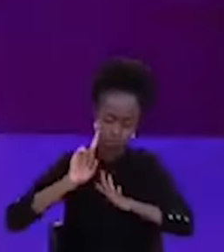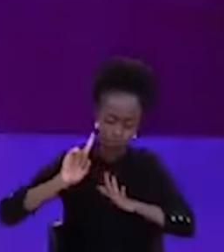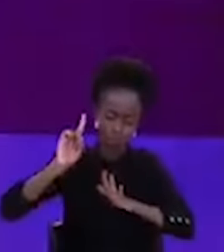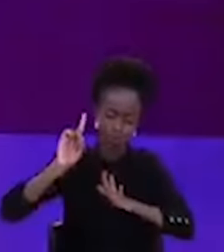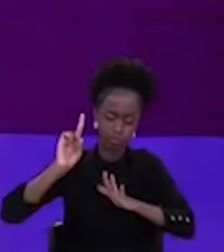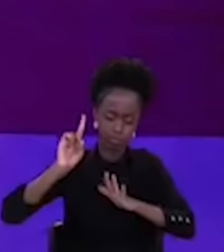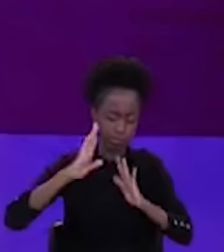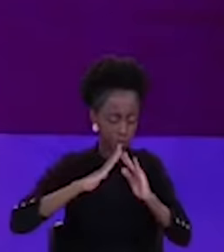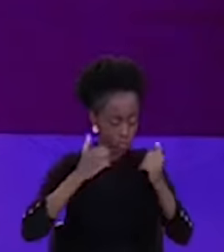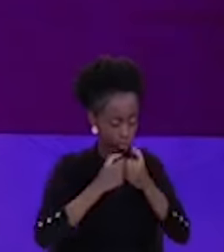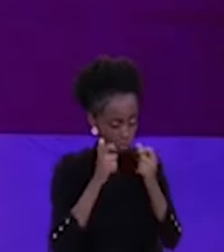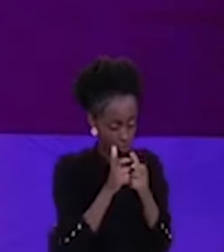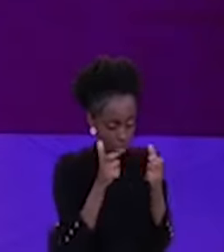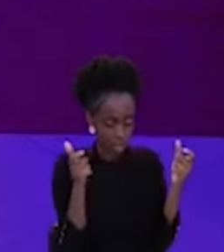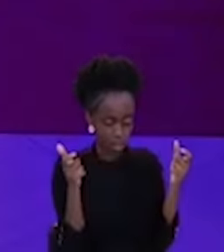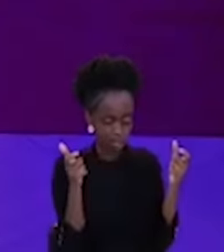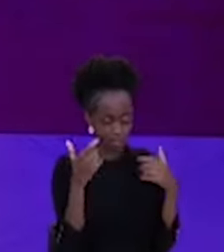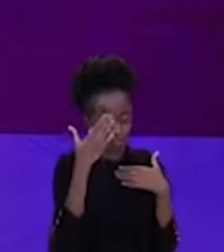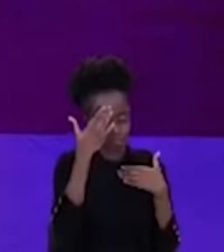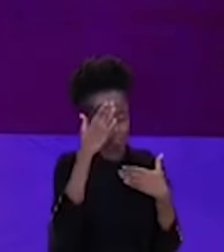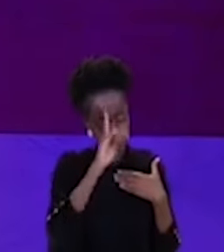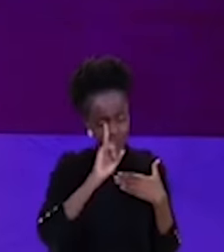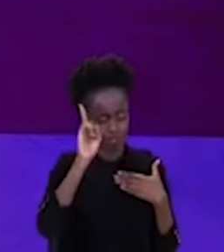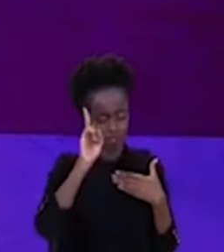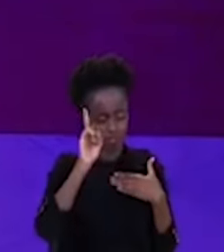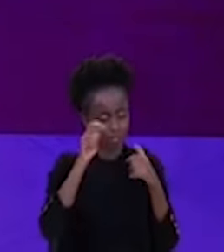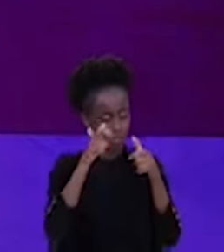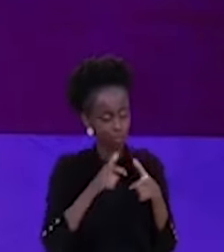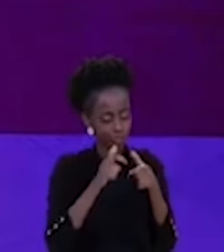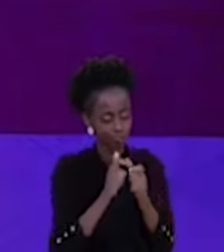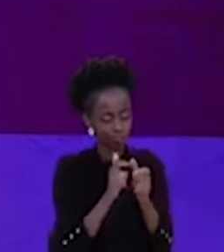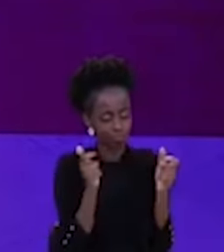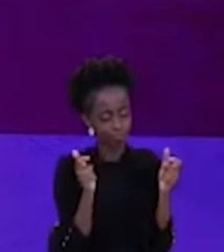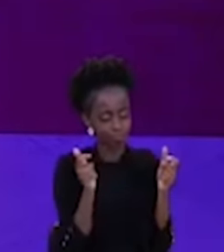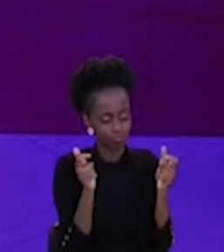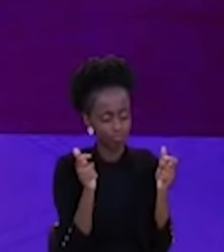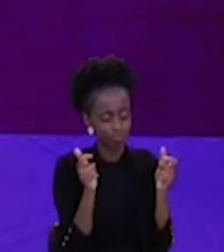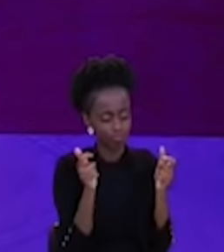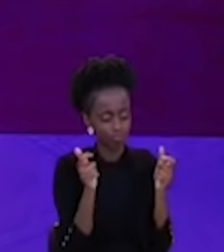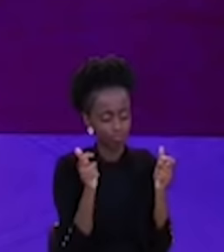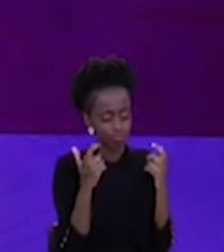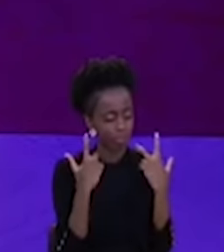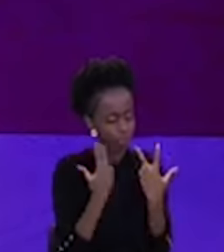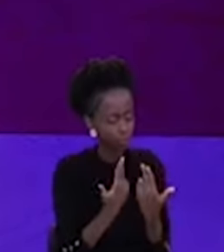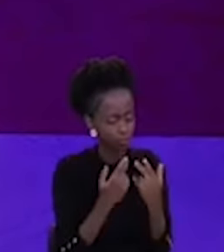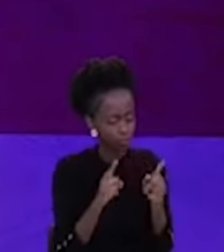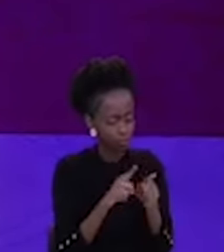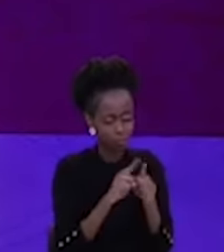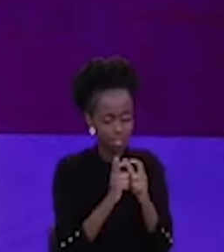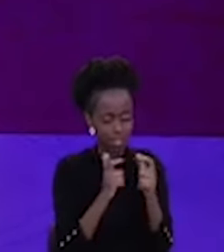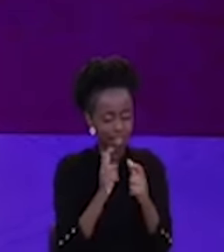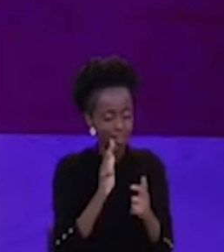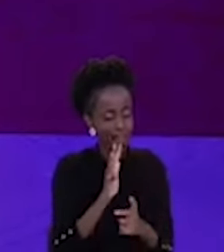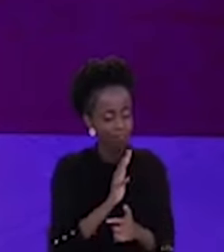templo é grande, graças a Deus, esse lugar é grande. Como grande é o